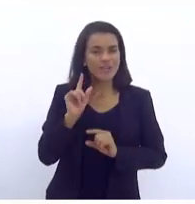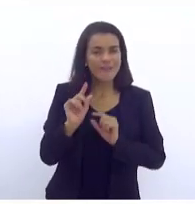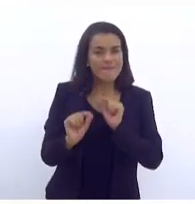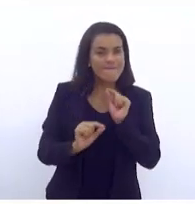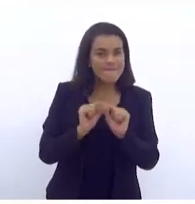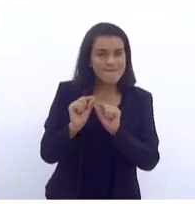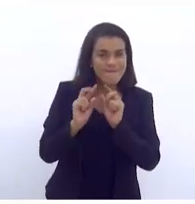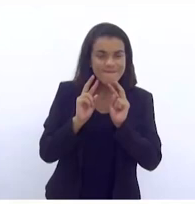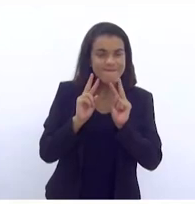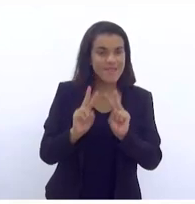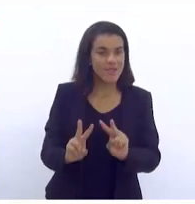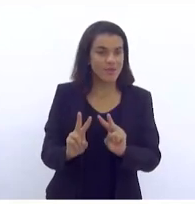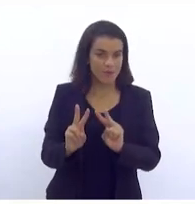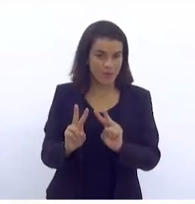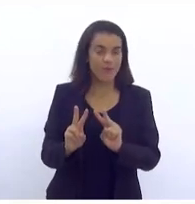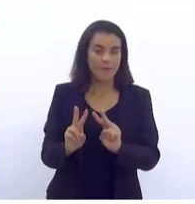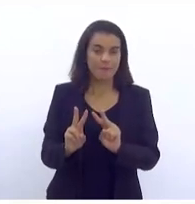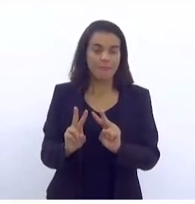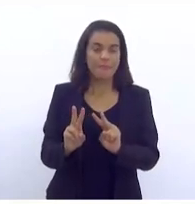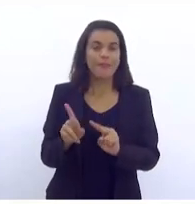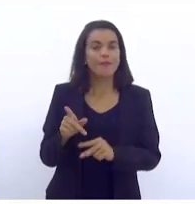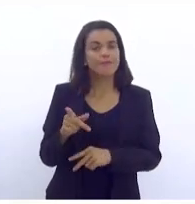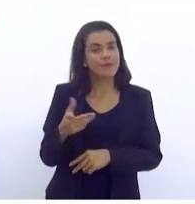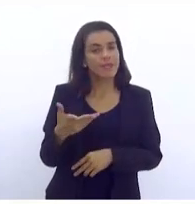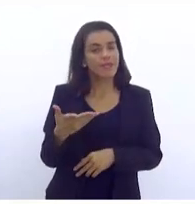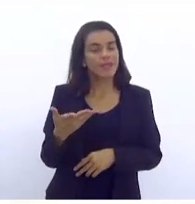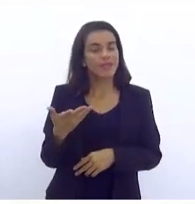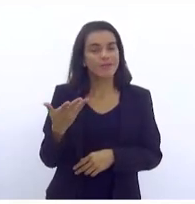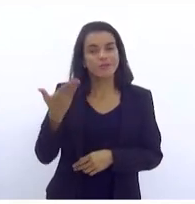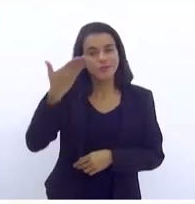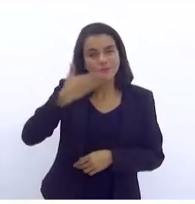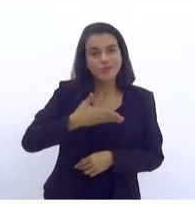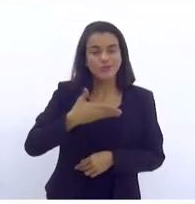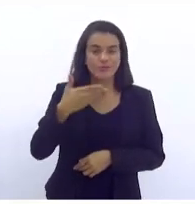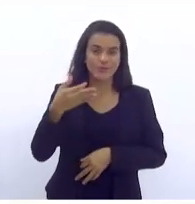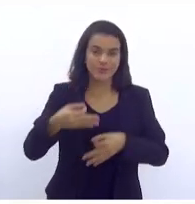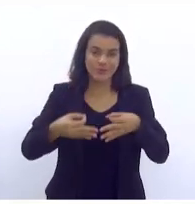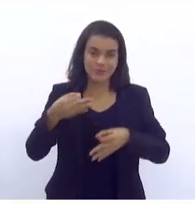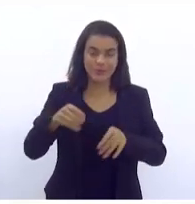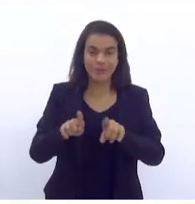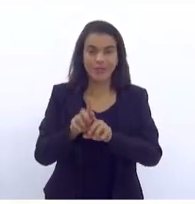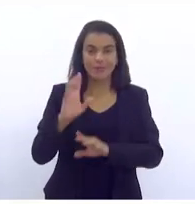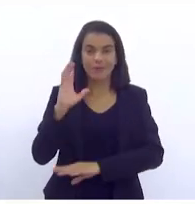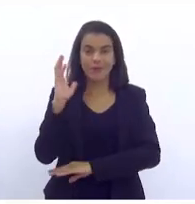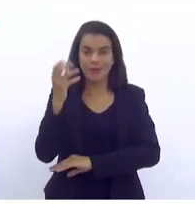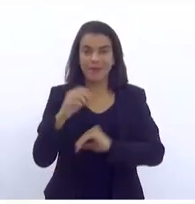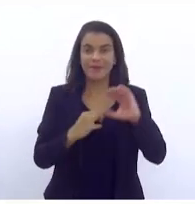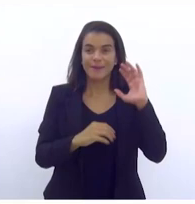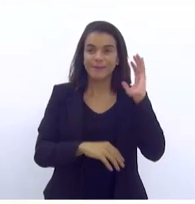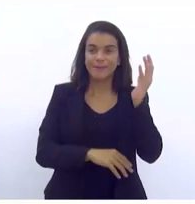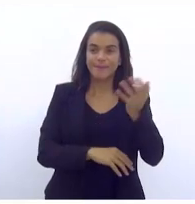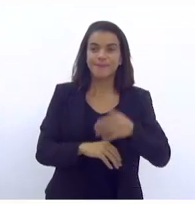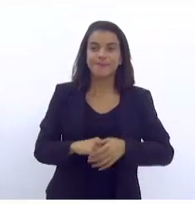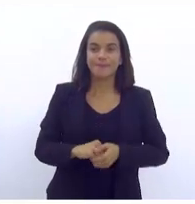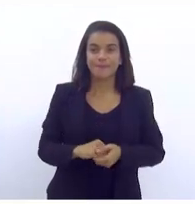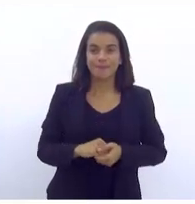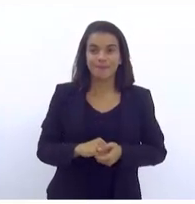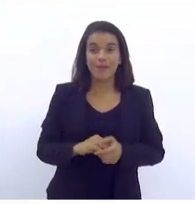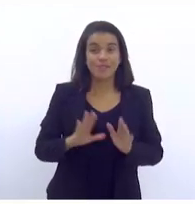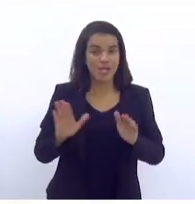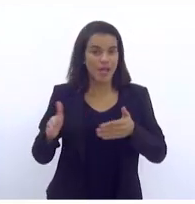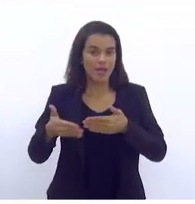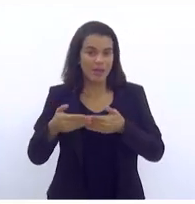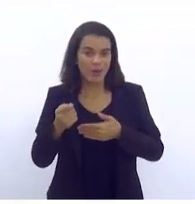né até que justifica socialmente o o o e ambientalmente esse contrato eh vou caminhar paraa conclusão